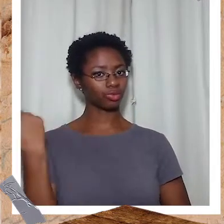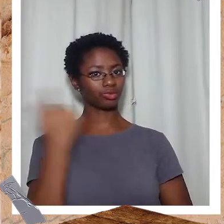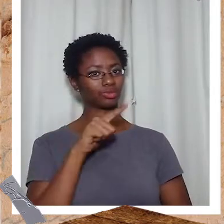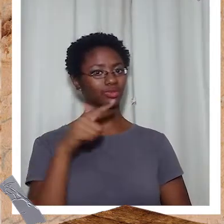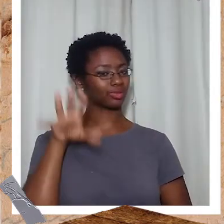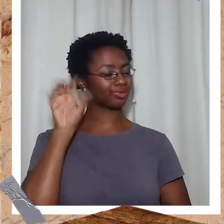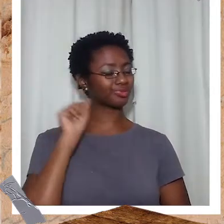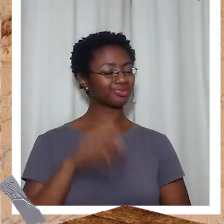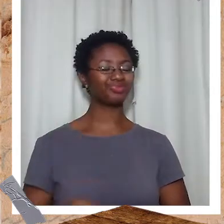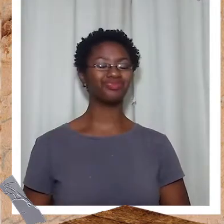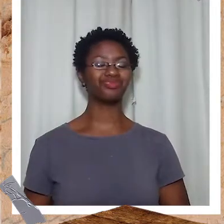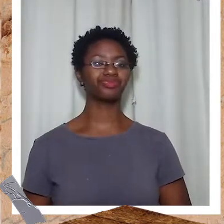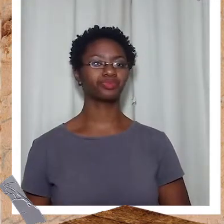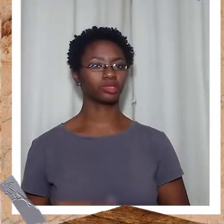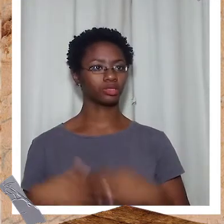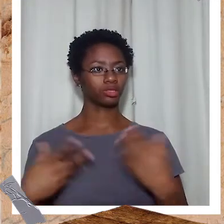aqui.